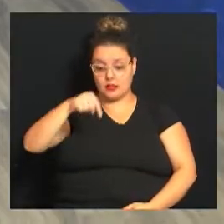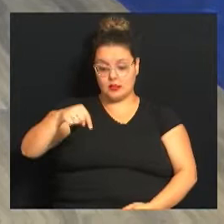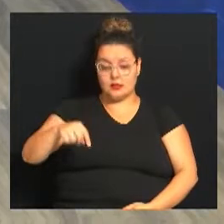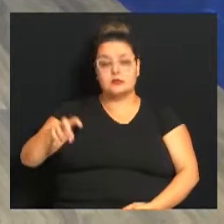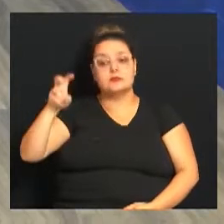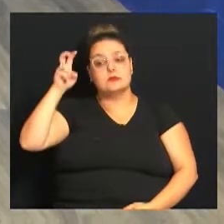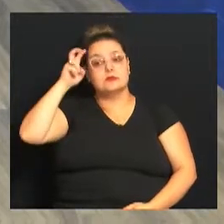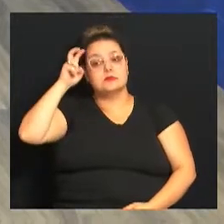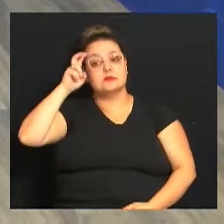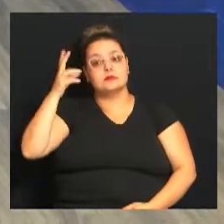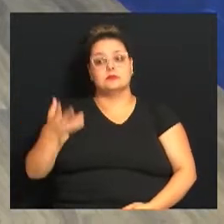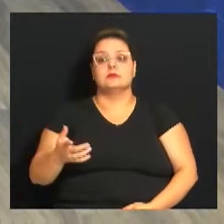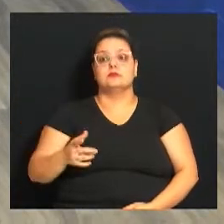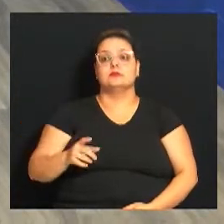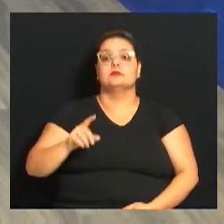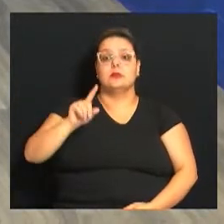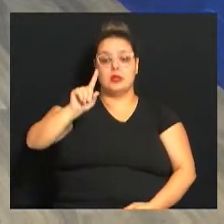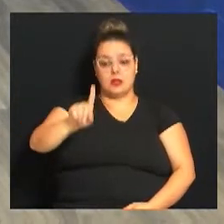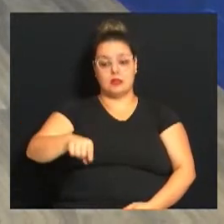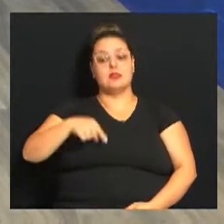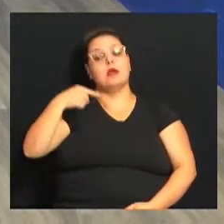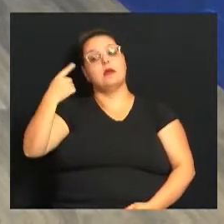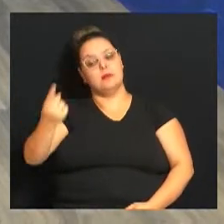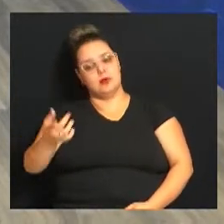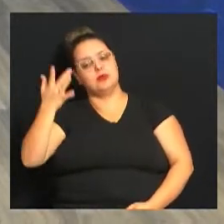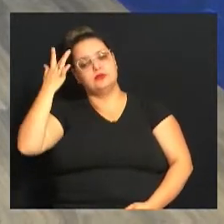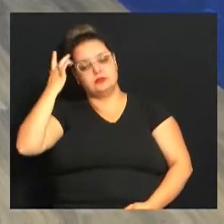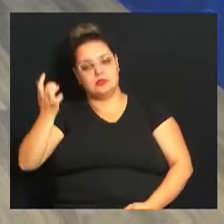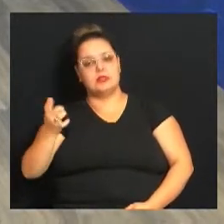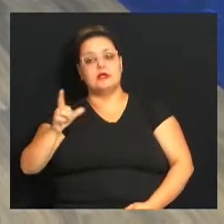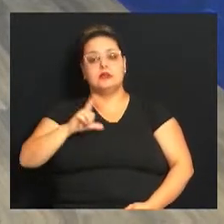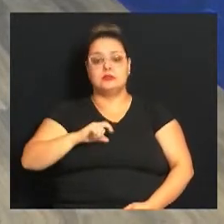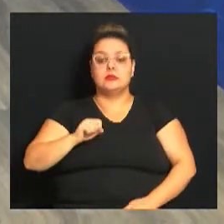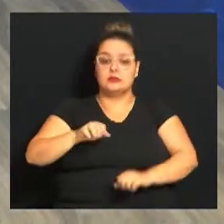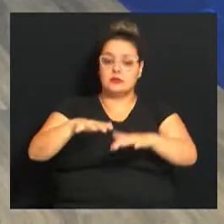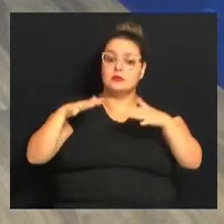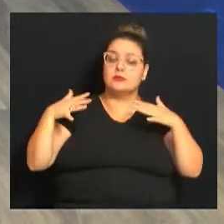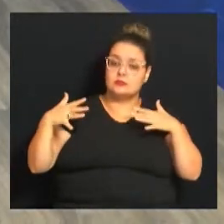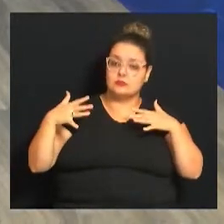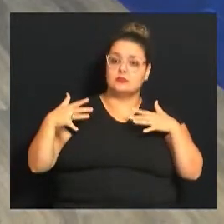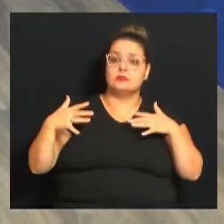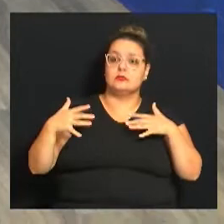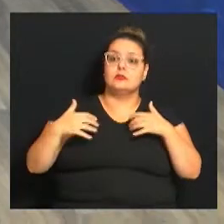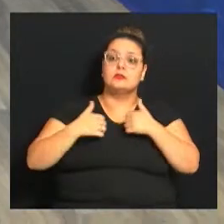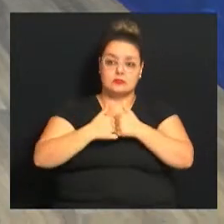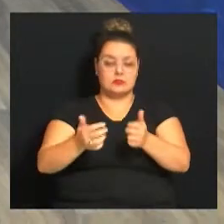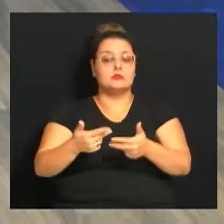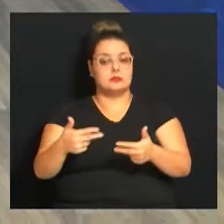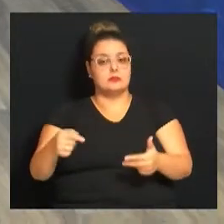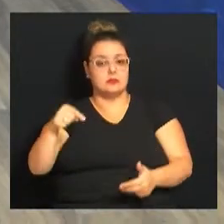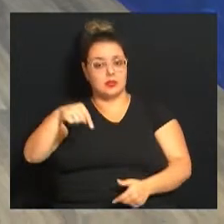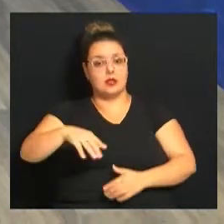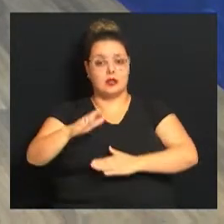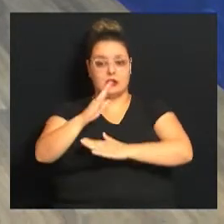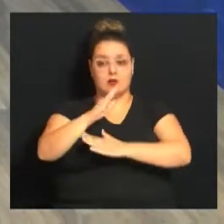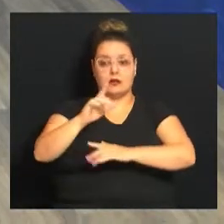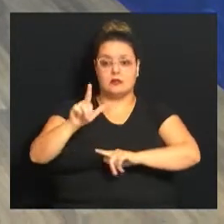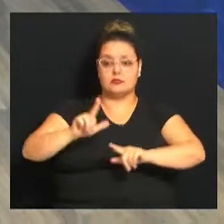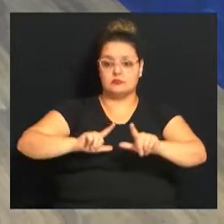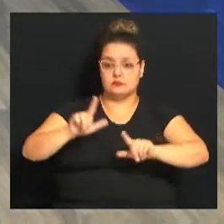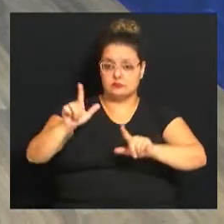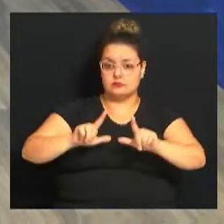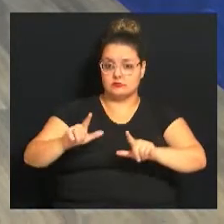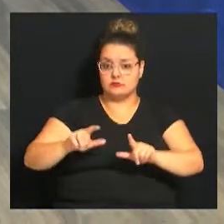também como depois de amanhã, tem audiência pública sobre transporte coletivo e a TV Câmara Campinas transmite. Isso